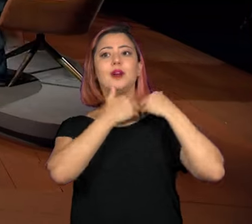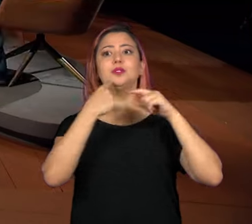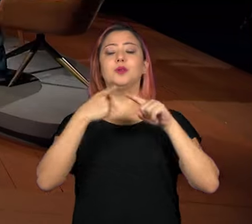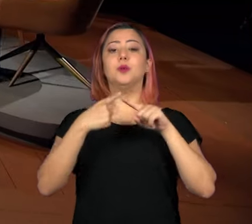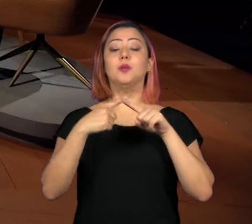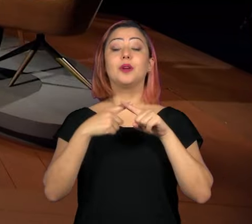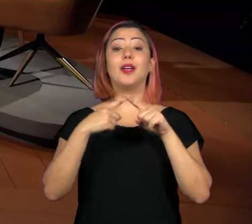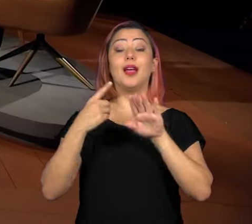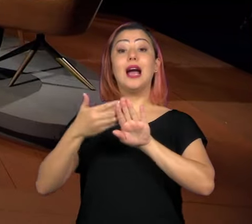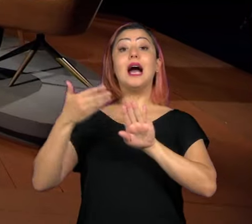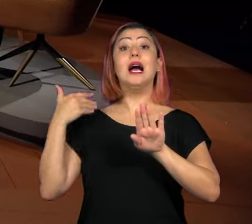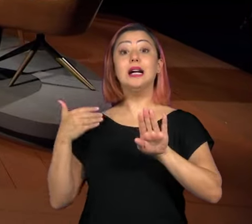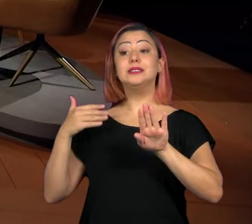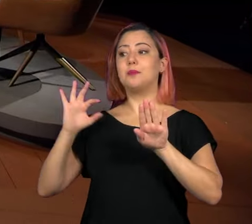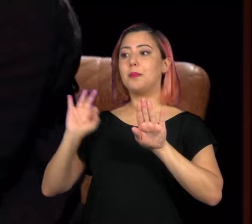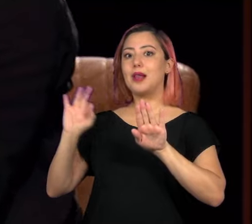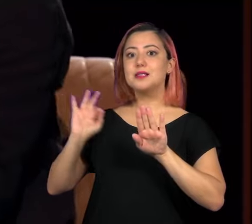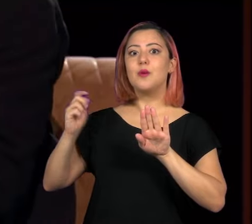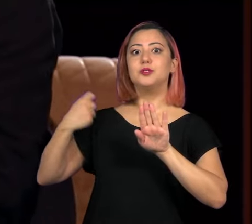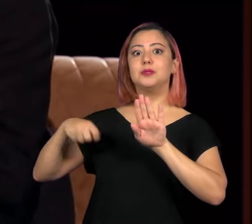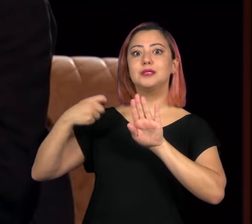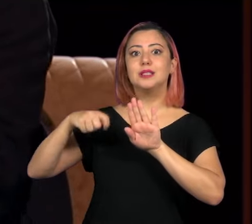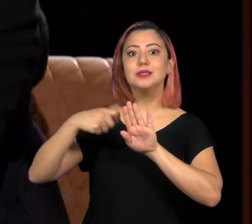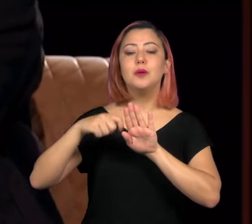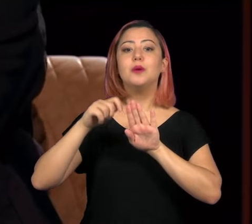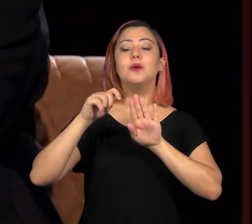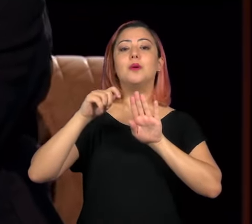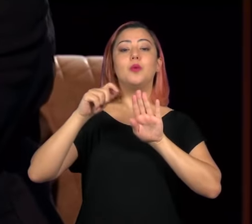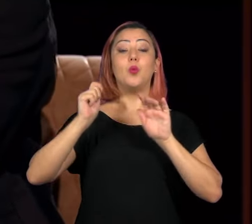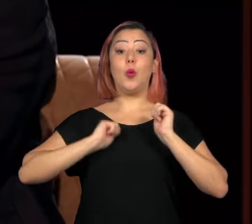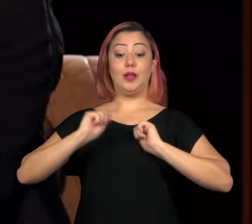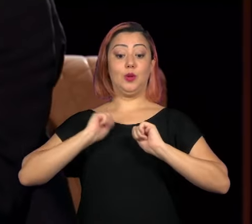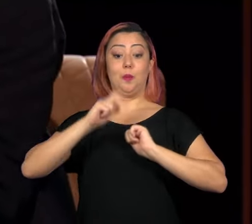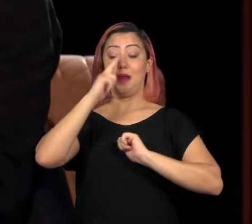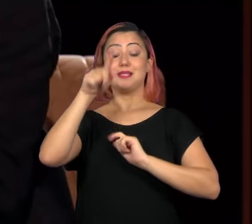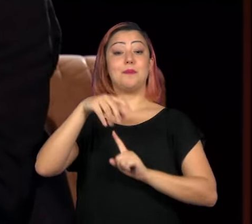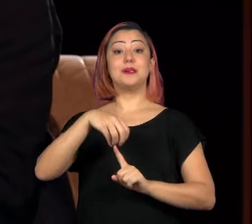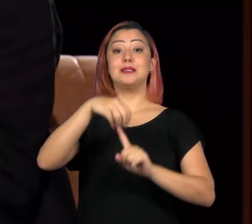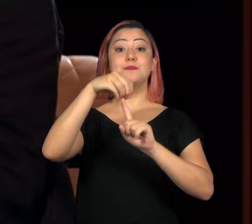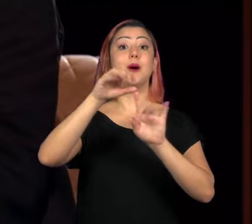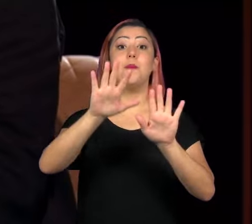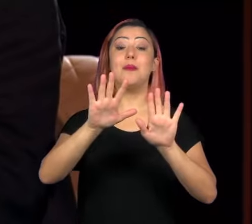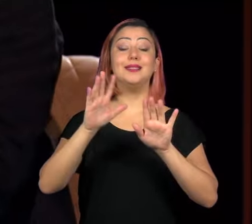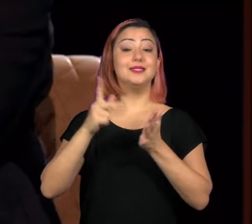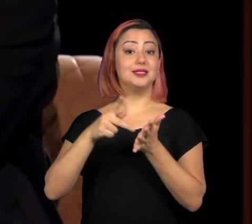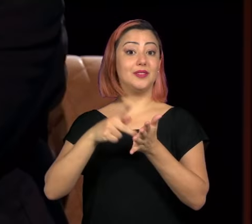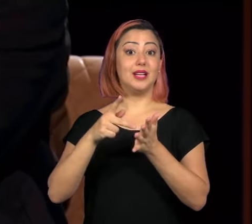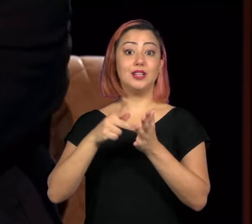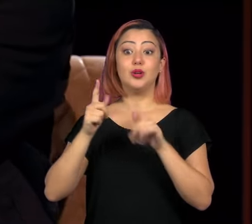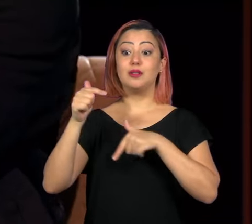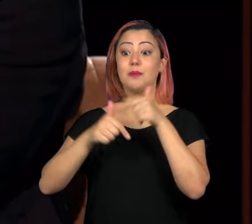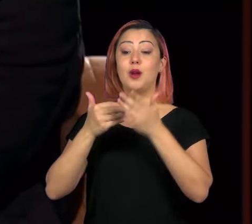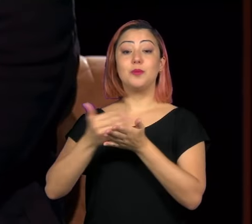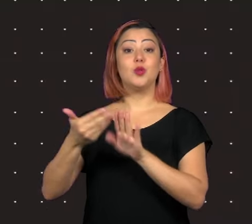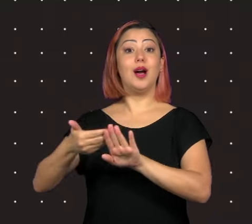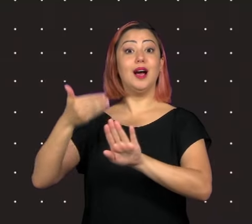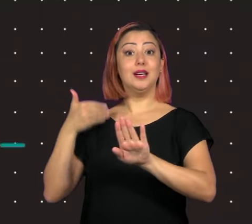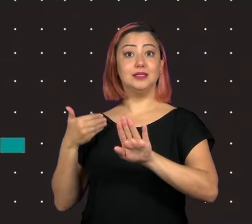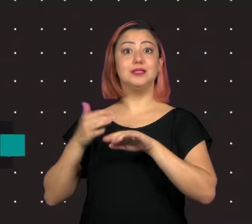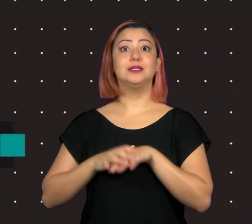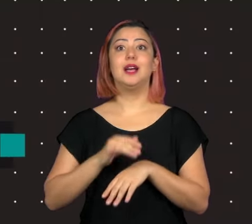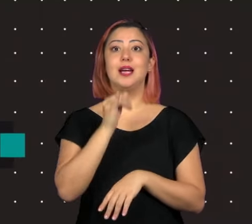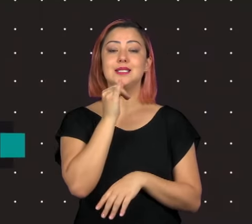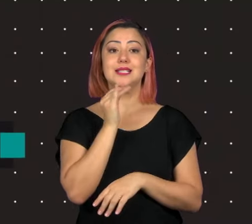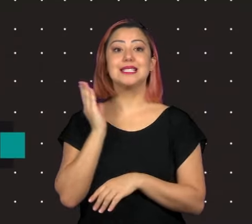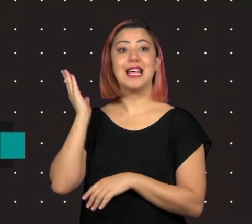tudo isso que foi para trás. Só que você foi a última pessoa colocada. E o Vila, sabendo disso, dirigindo ator, sendo casado com uma das maiores atrizes